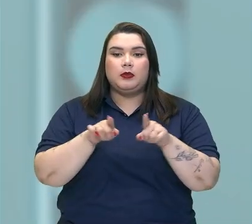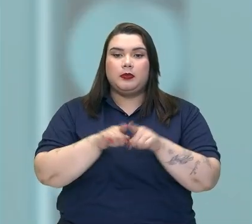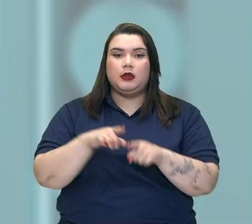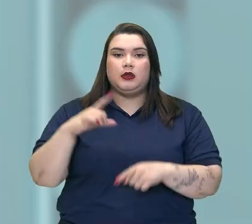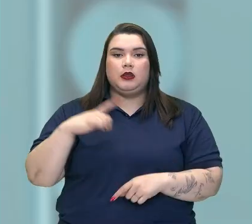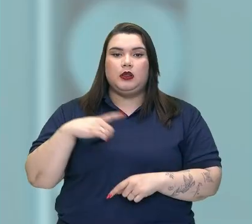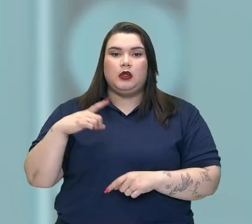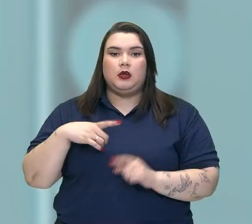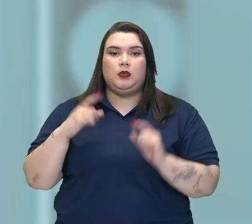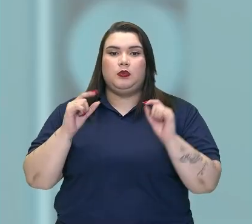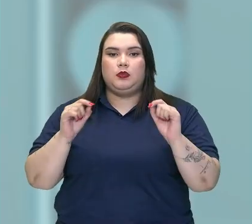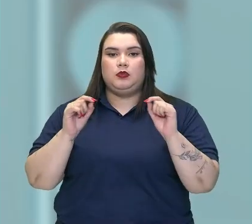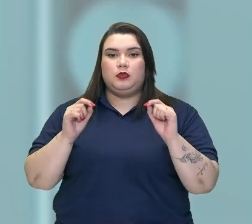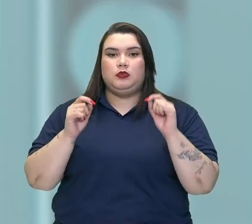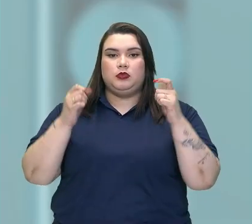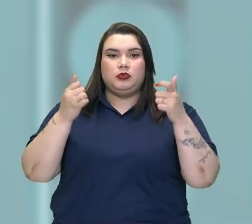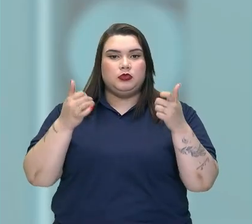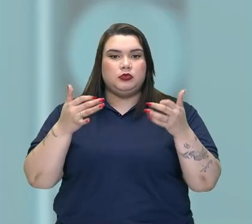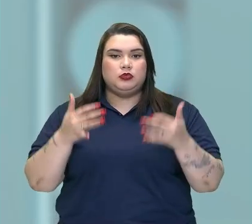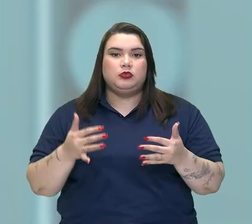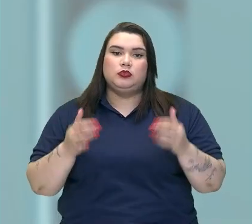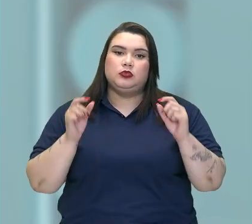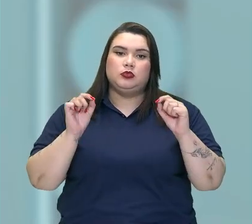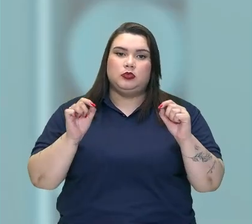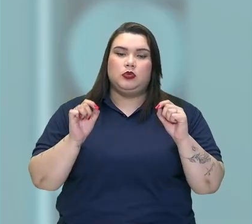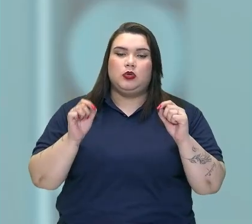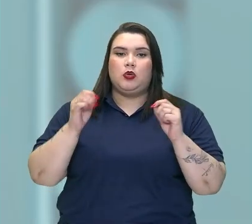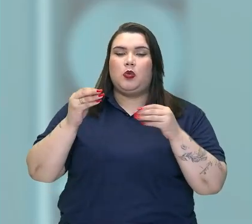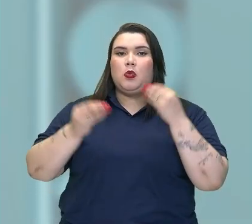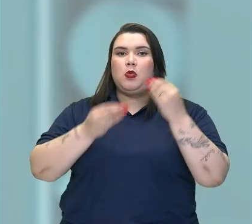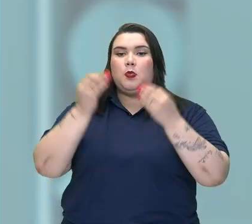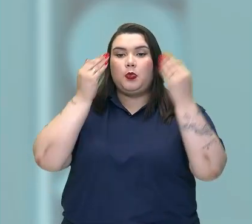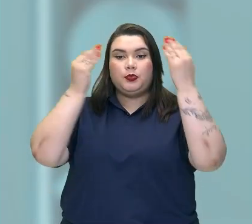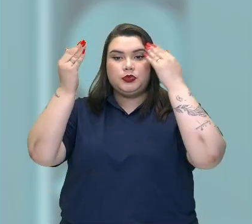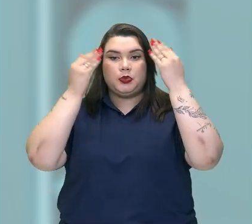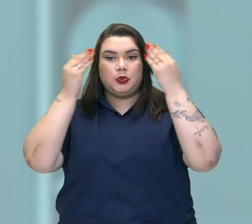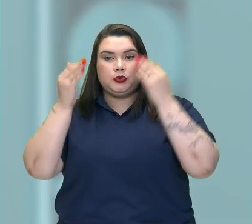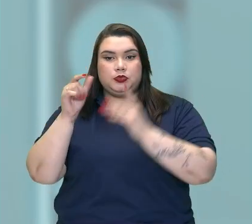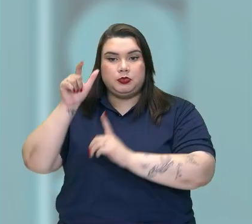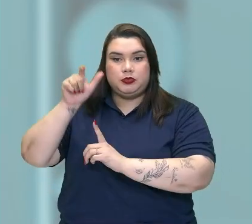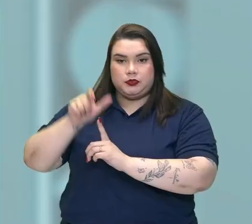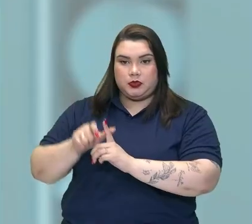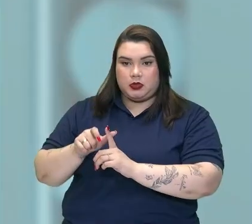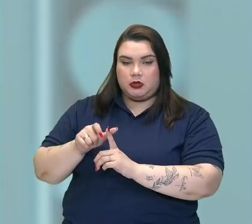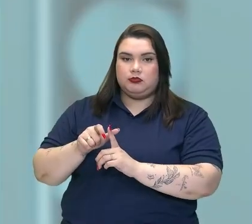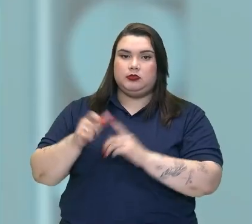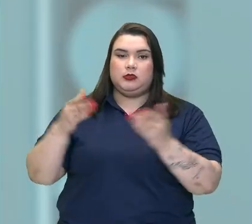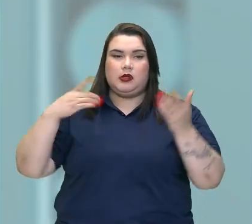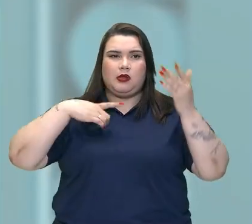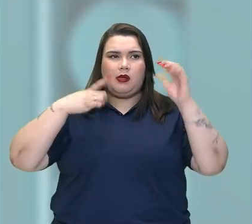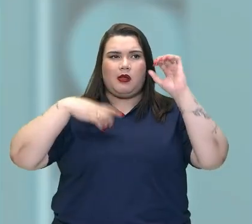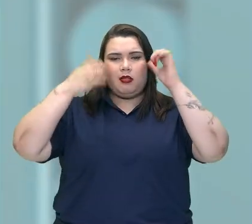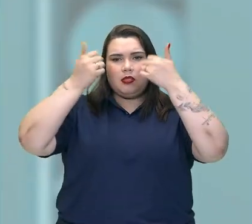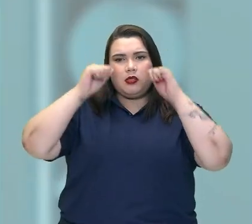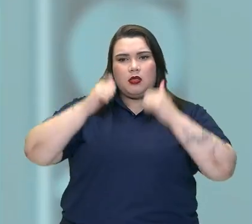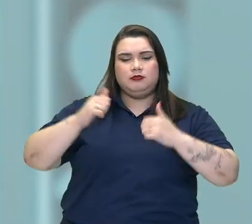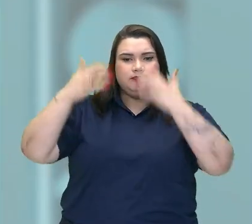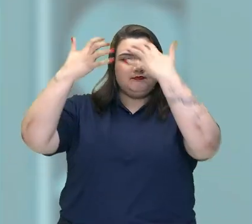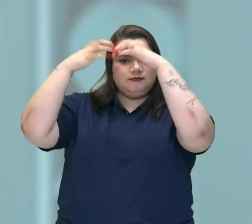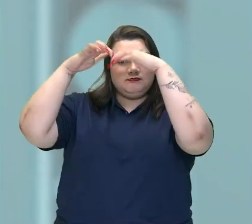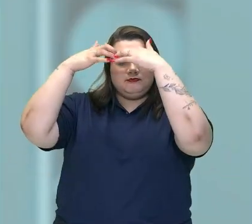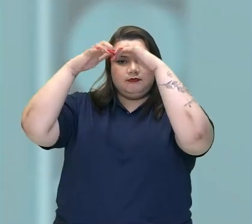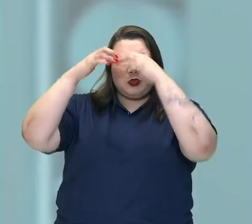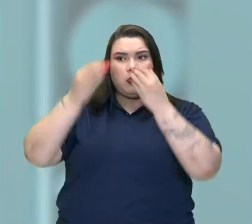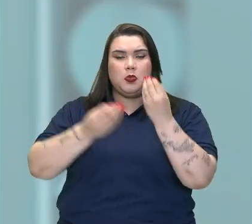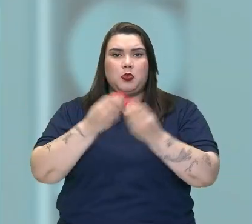essa questão bem falada aí, que é a dimensão psicológica dos personagens. A gente vai ter uma análise da forma